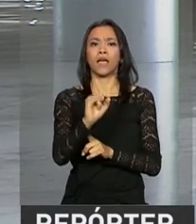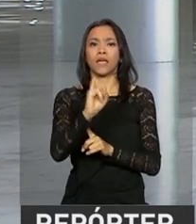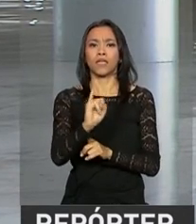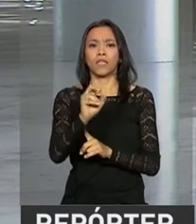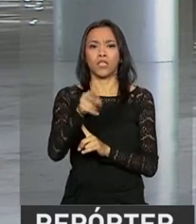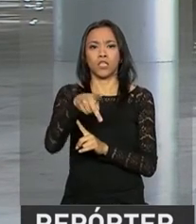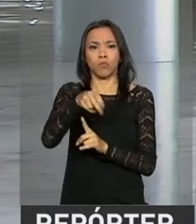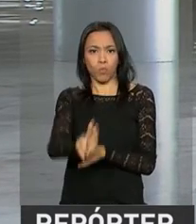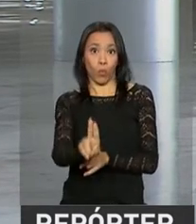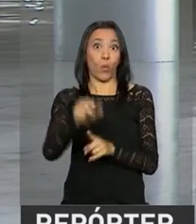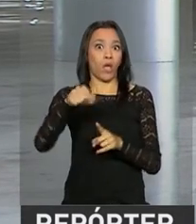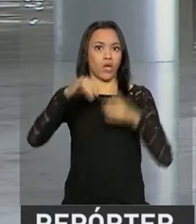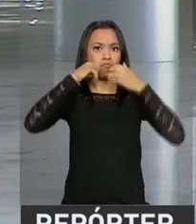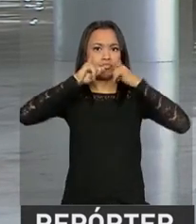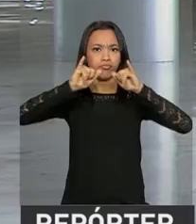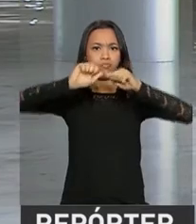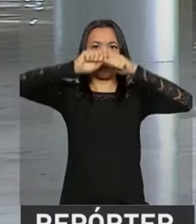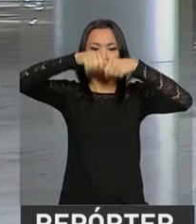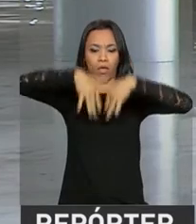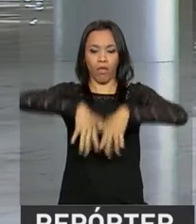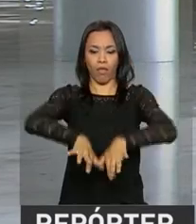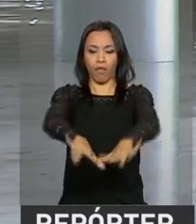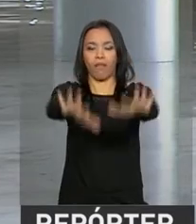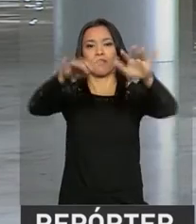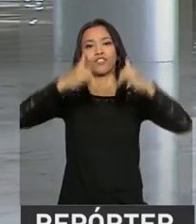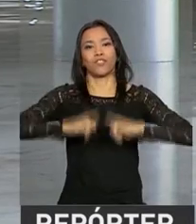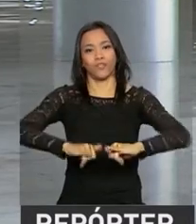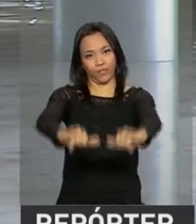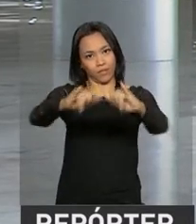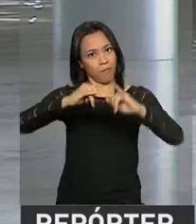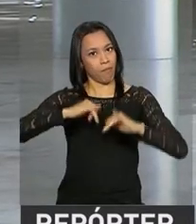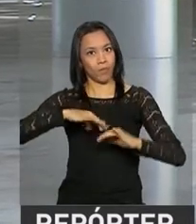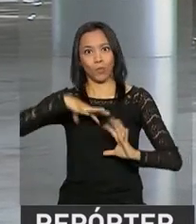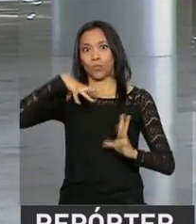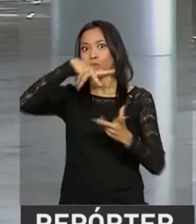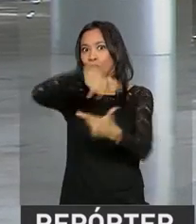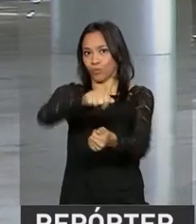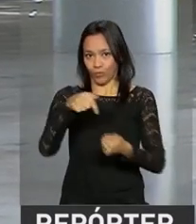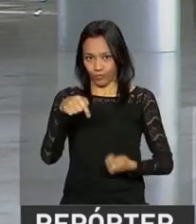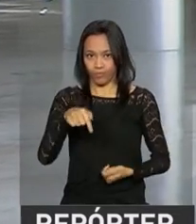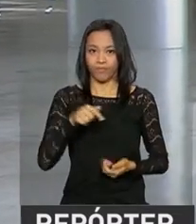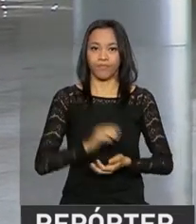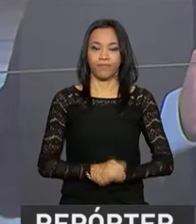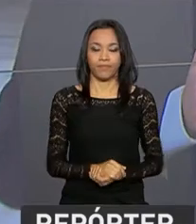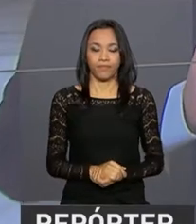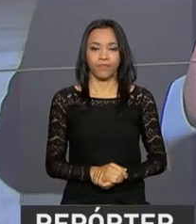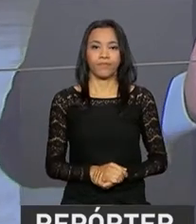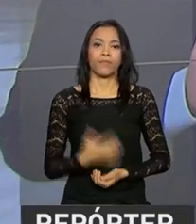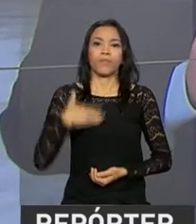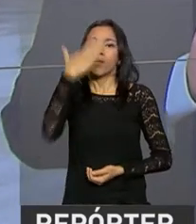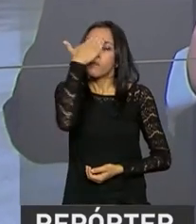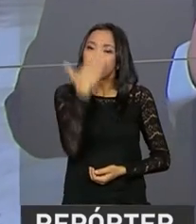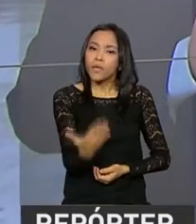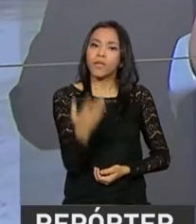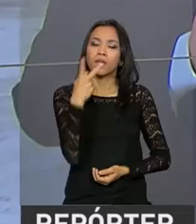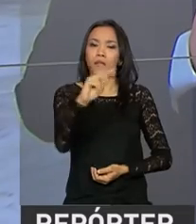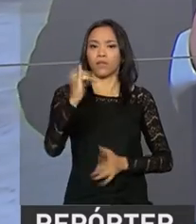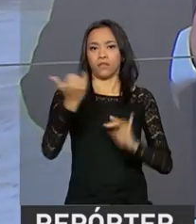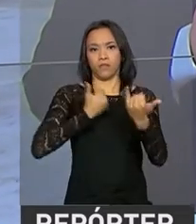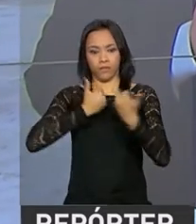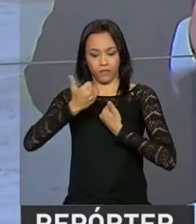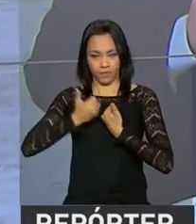usina hidrelétrica do mundo em termos de geração de energia. Renata, volto com você. Obrigada, João Pedro, pelas